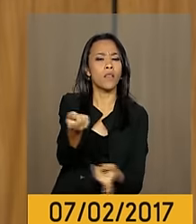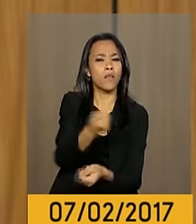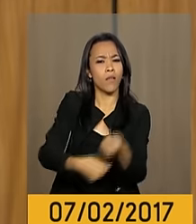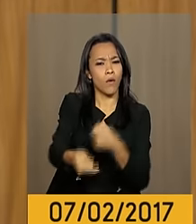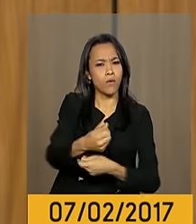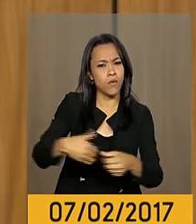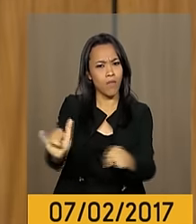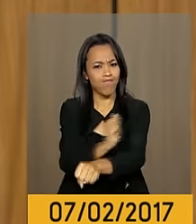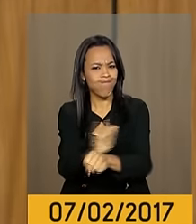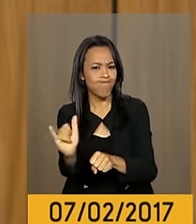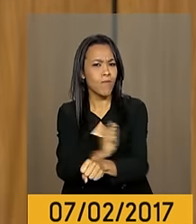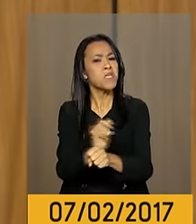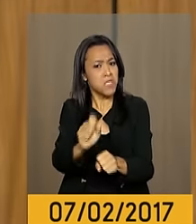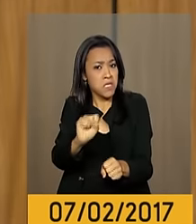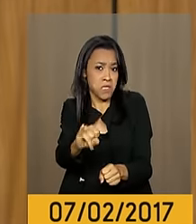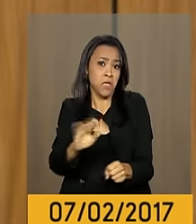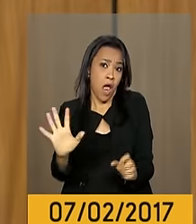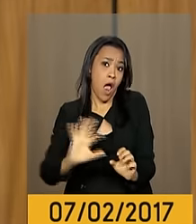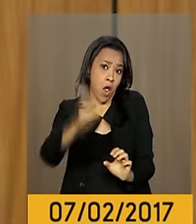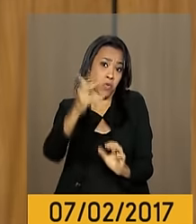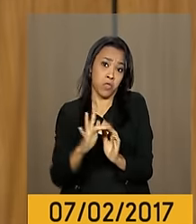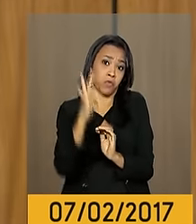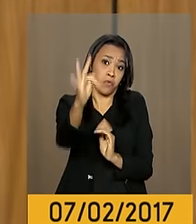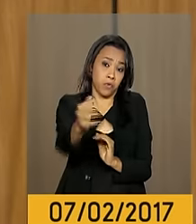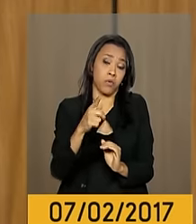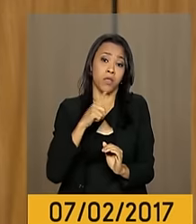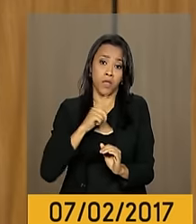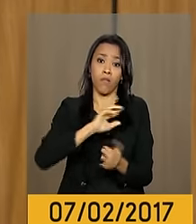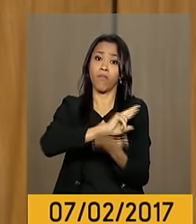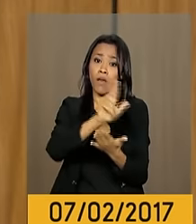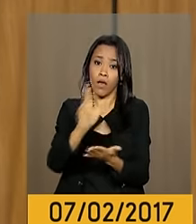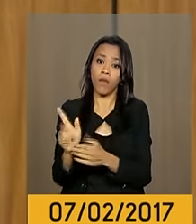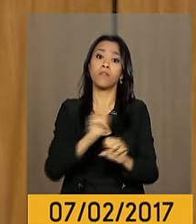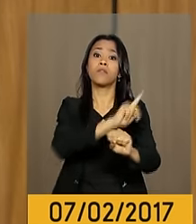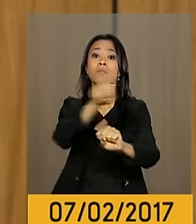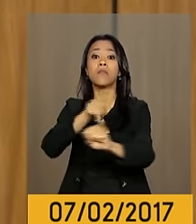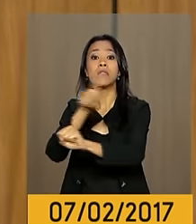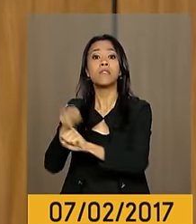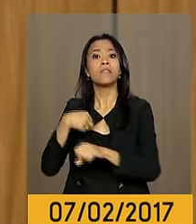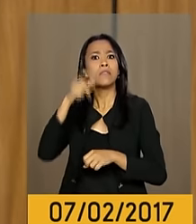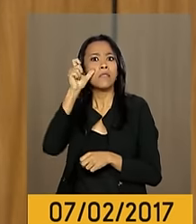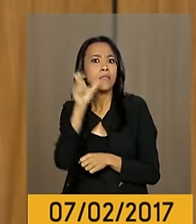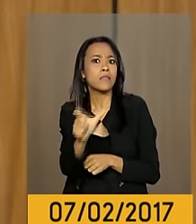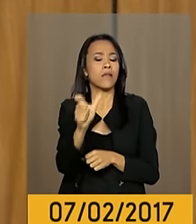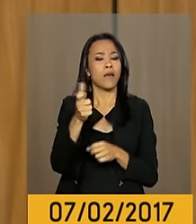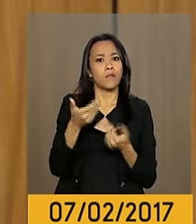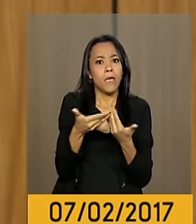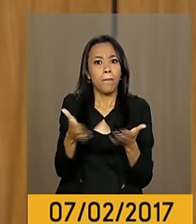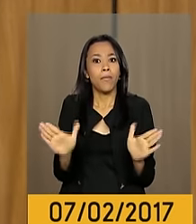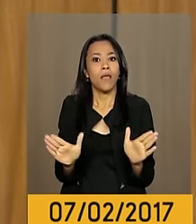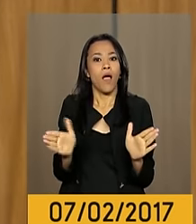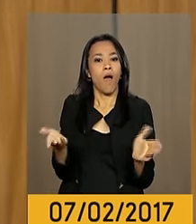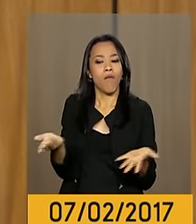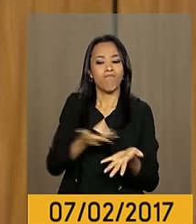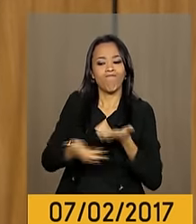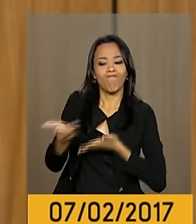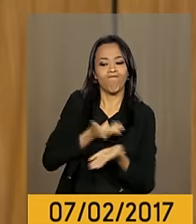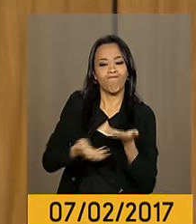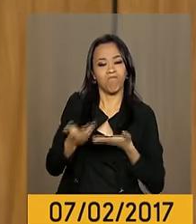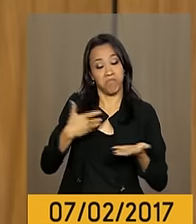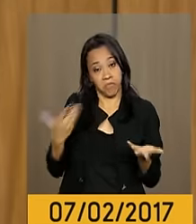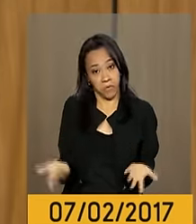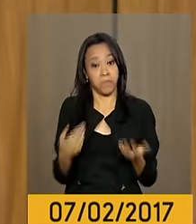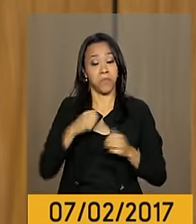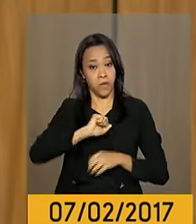aquelas que se apresentem num futuro porque há vários países interessados em ampliar a sua relação conosco e